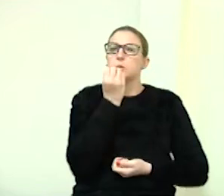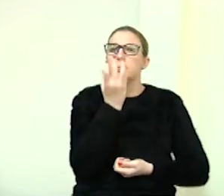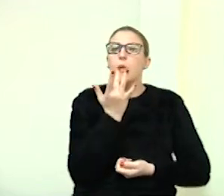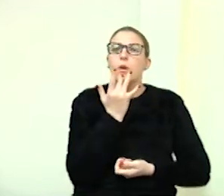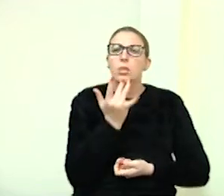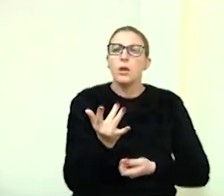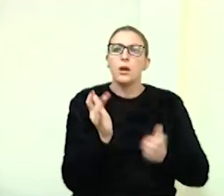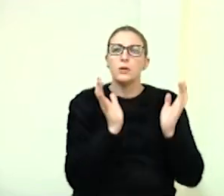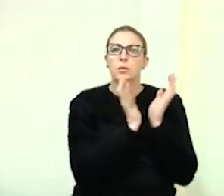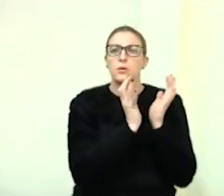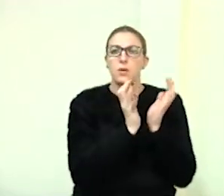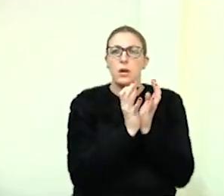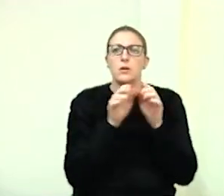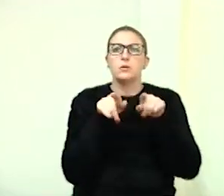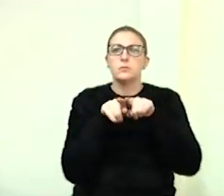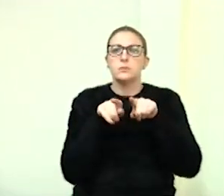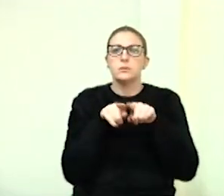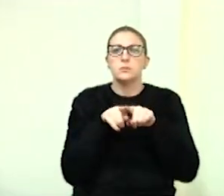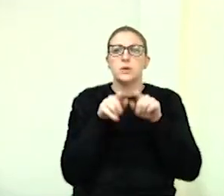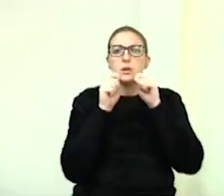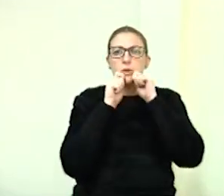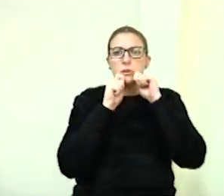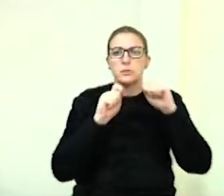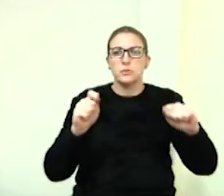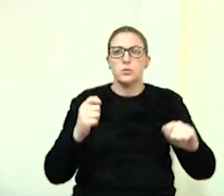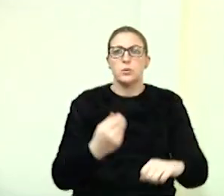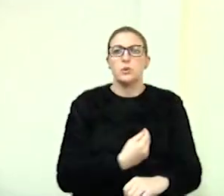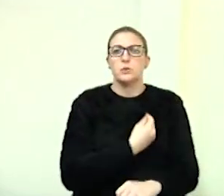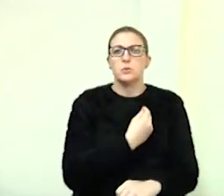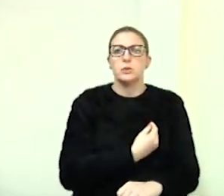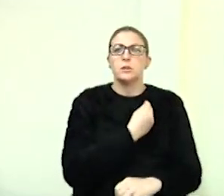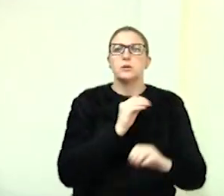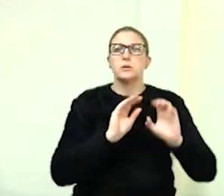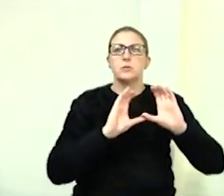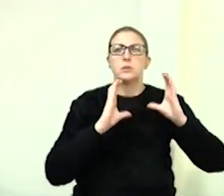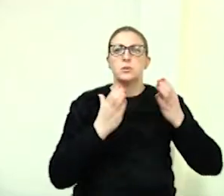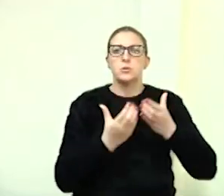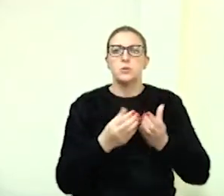colegas, os assessores que estão presentes, a comunidade que nos acompanha.